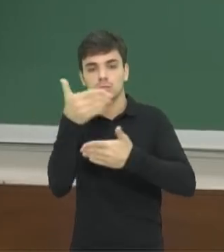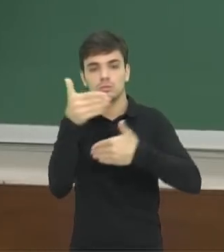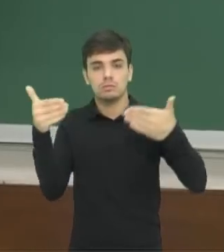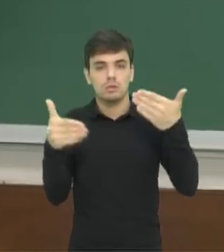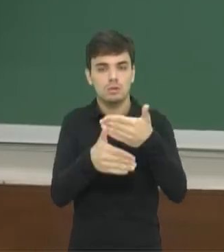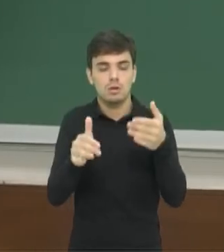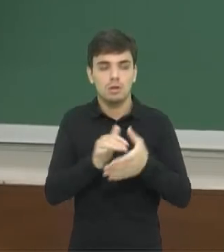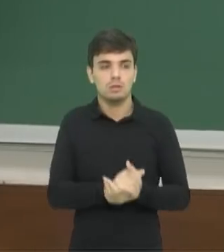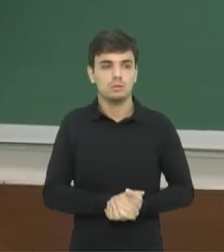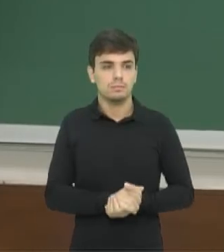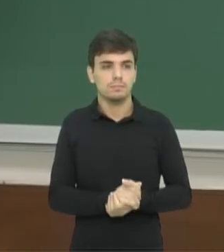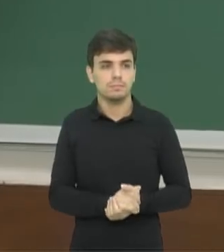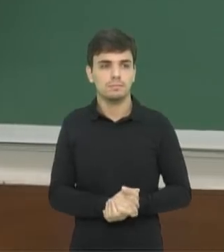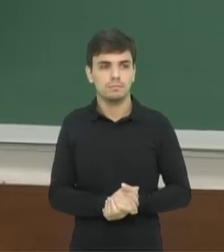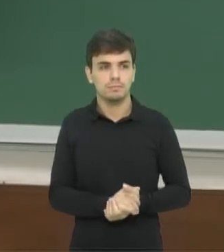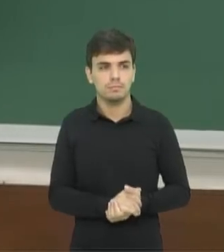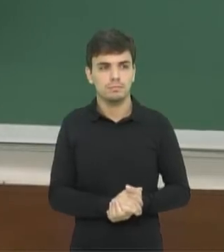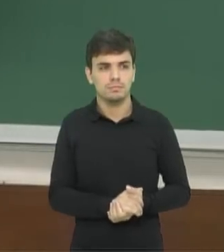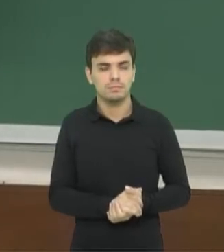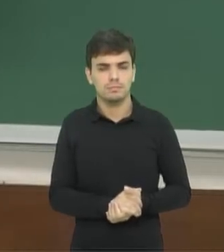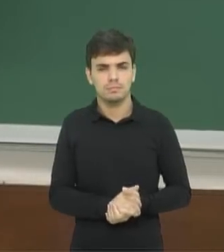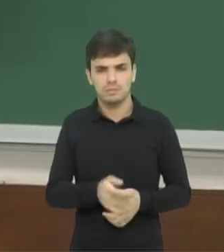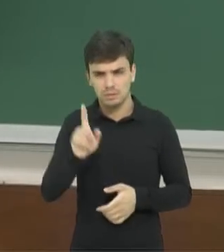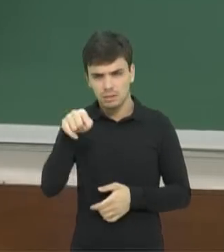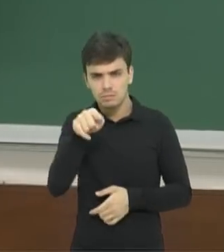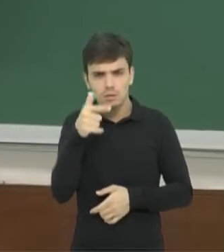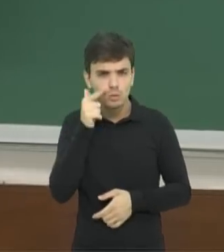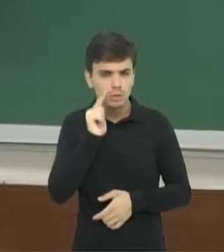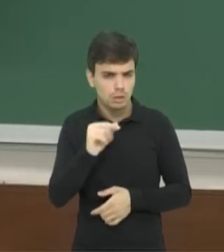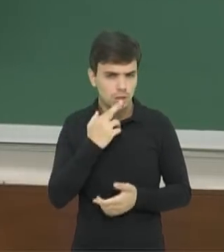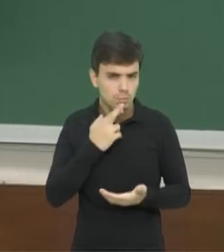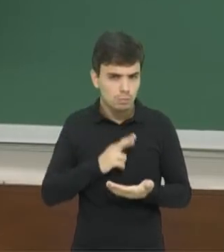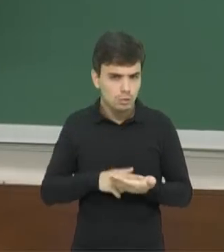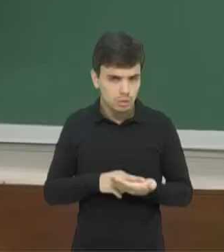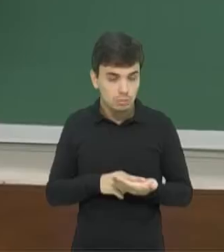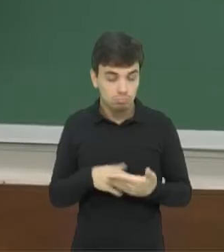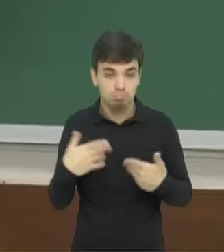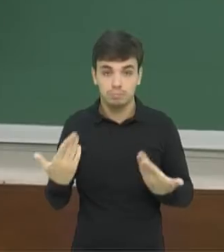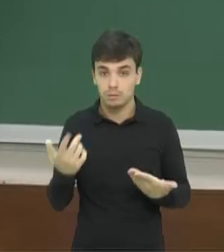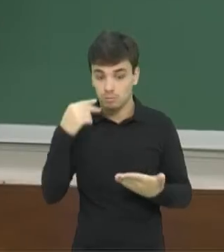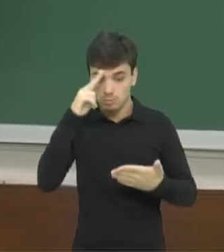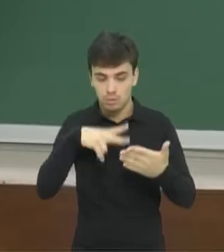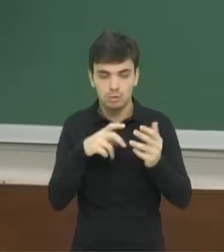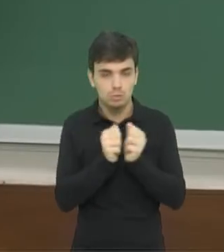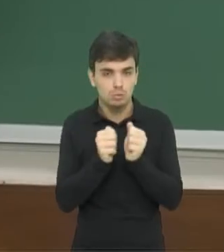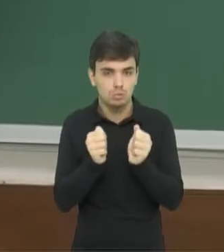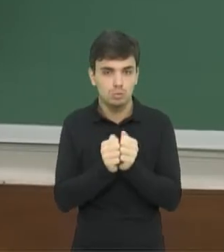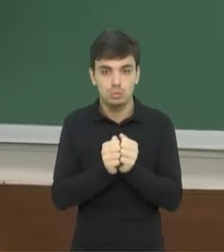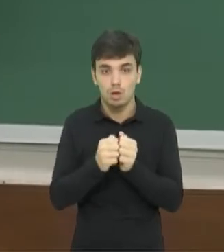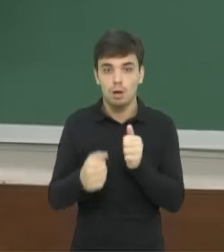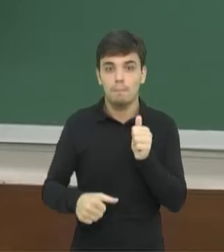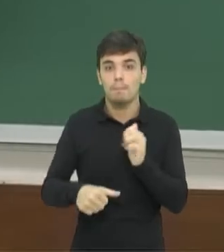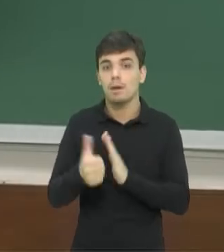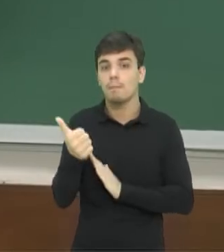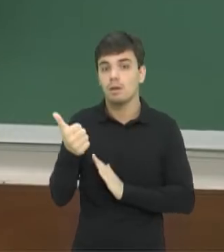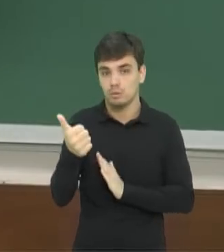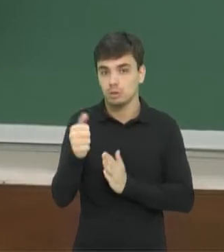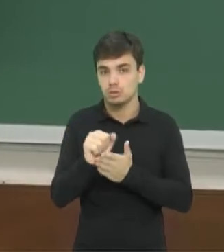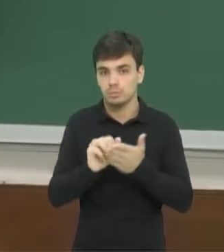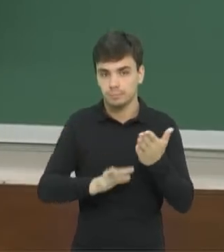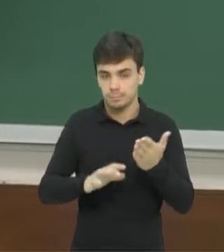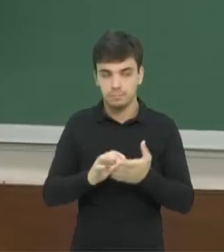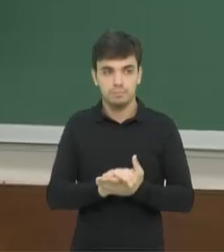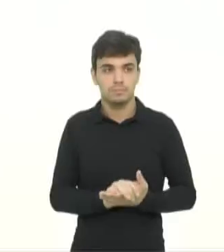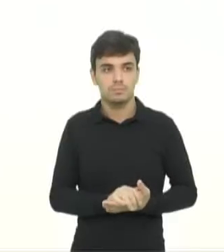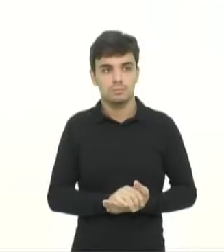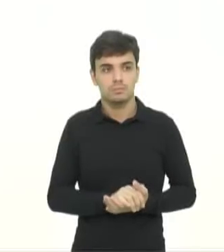Olha só o que a gente já tem aqui. Será que vocês vão conseguir acertar, gente? Vamos ler com a prof. O nosso primeiro quiz de hoje, gente. Vamos